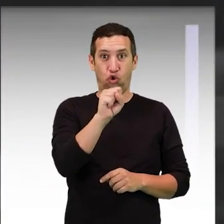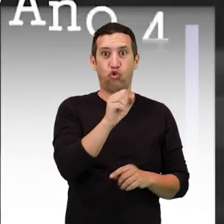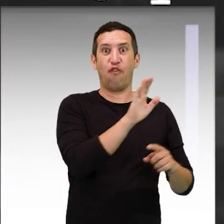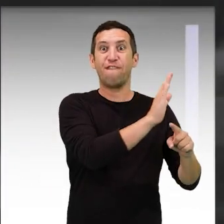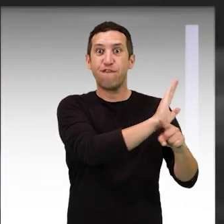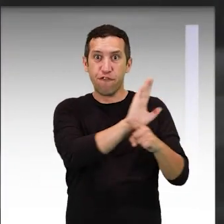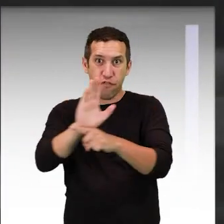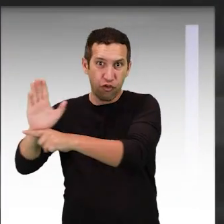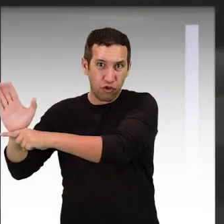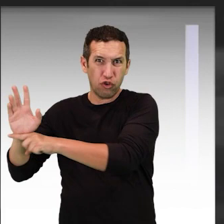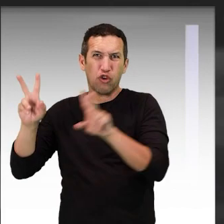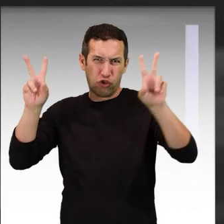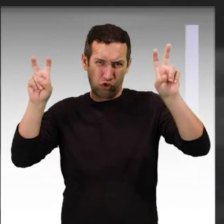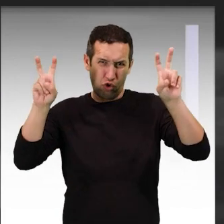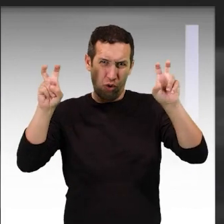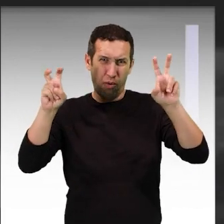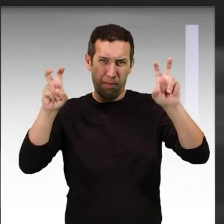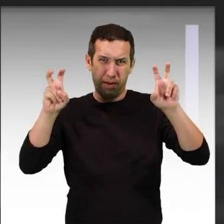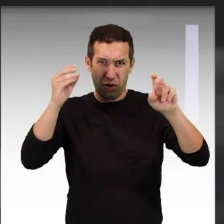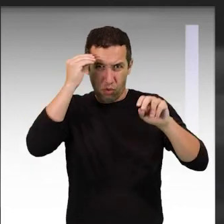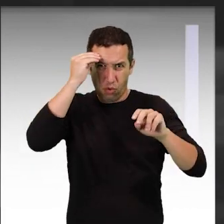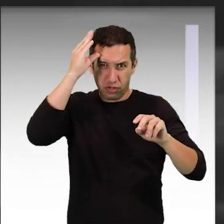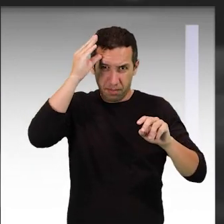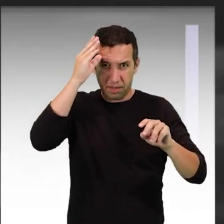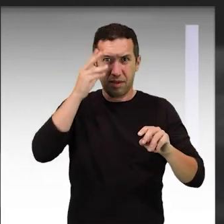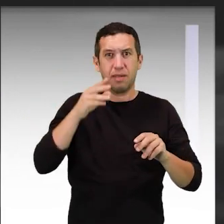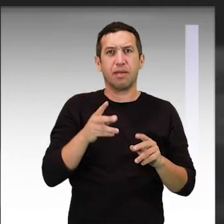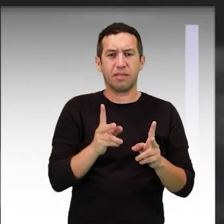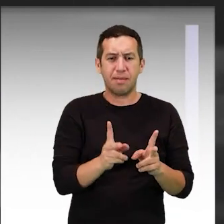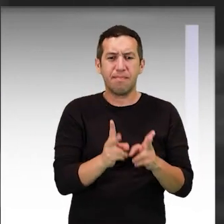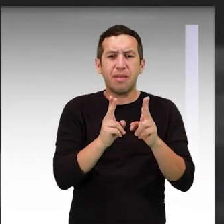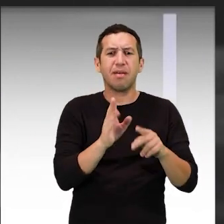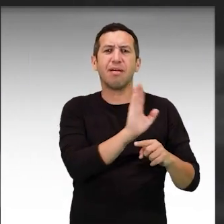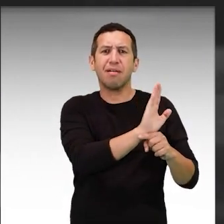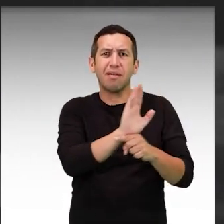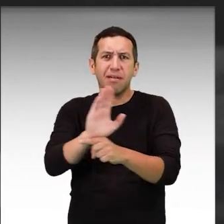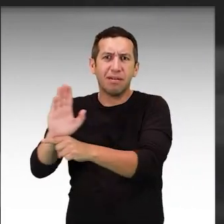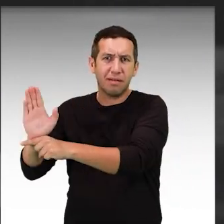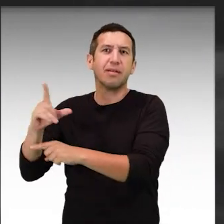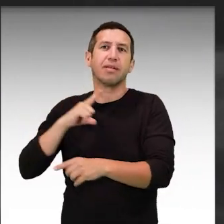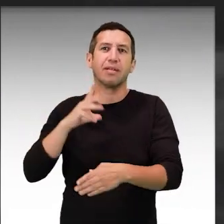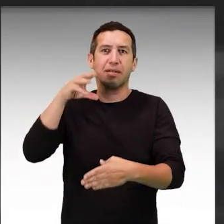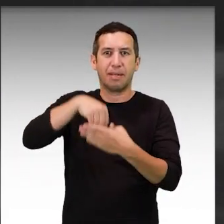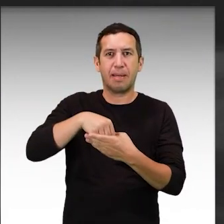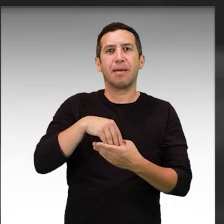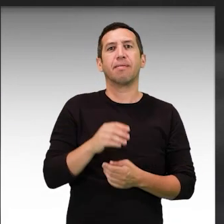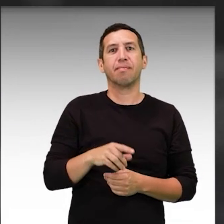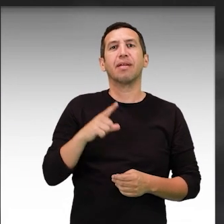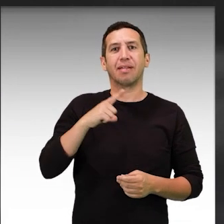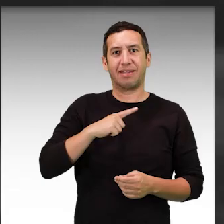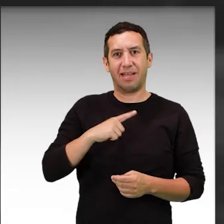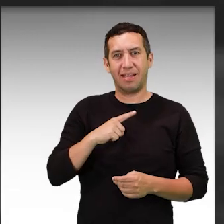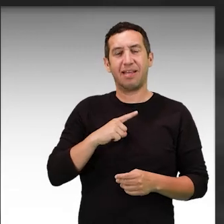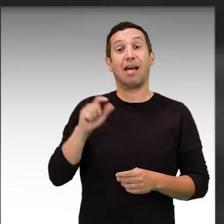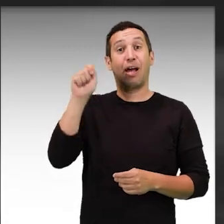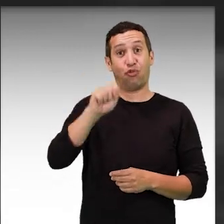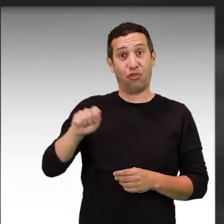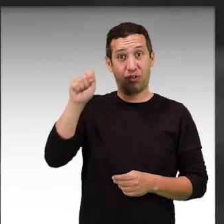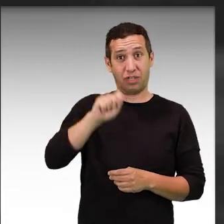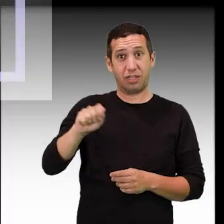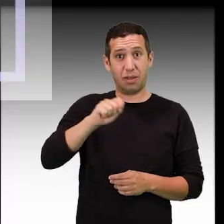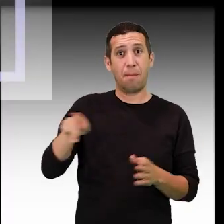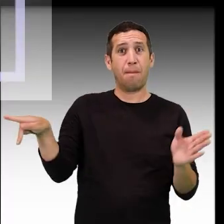em 18 episódios com debates e pílulas de conhecimento, a websérie está disponível no canal da Asbrad. Segundo